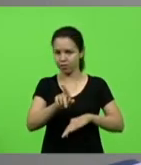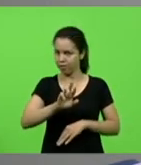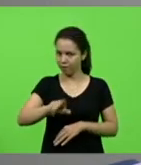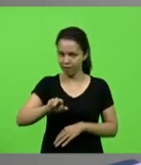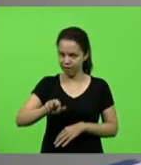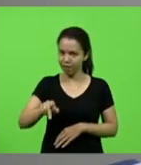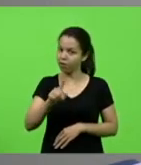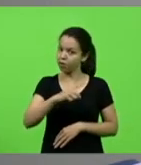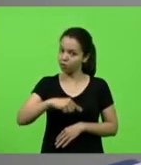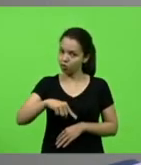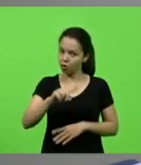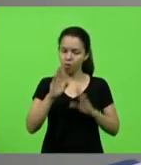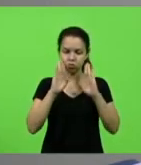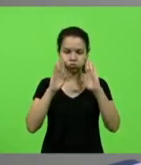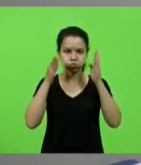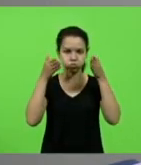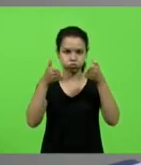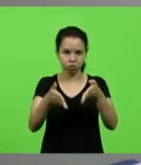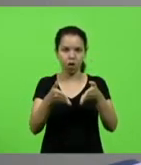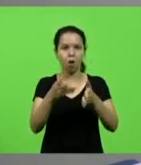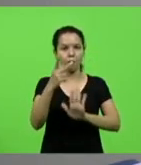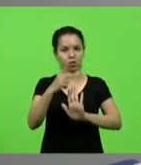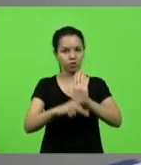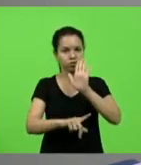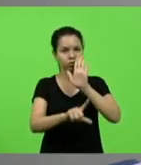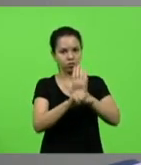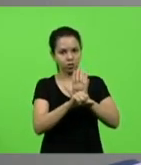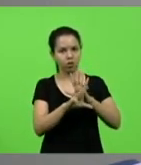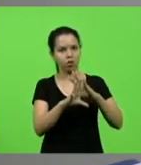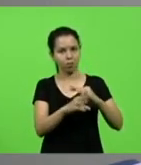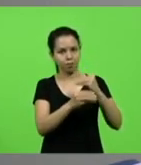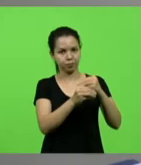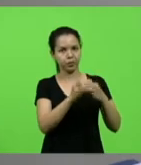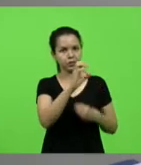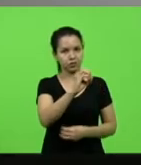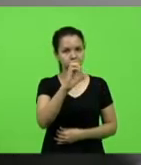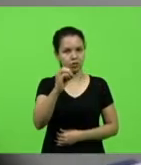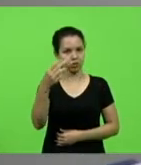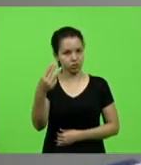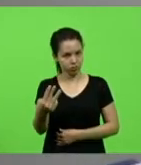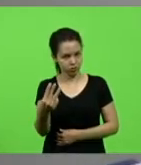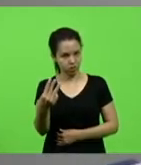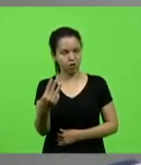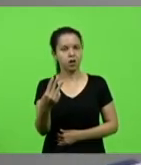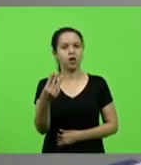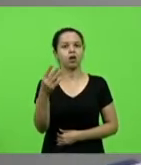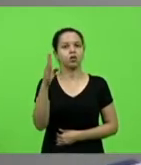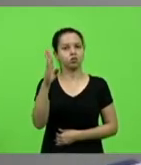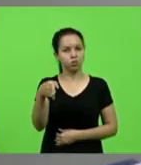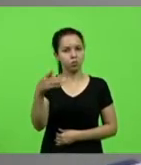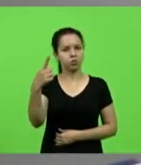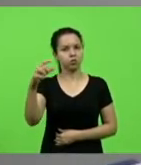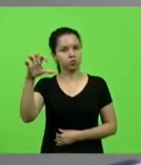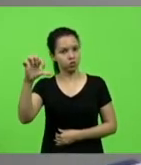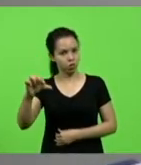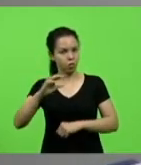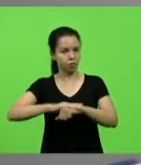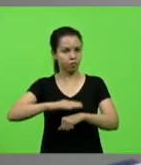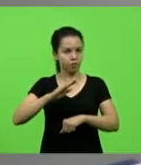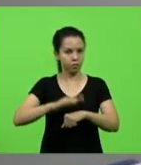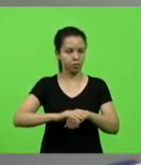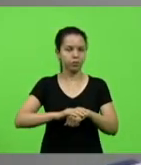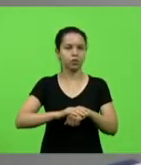nos ater ao projeto de lei complementar 003 de 2019, de autoria